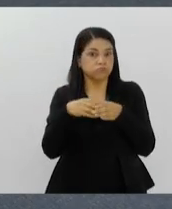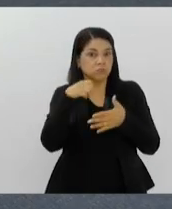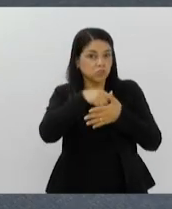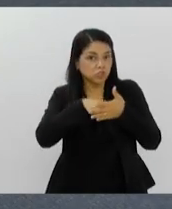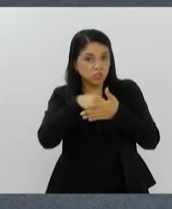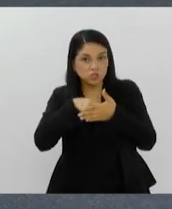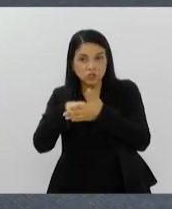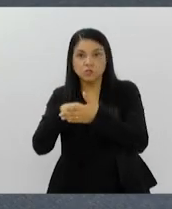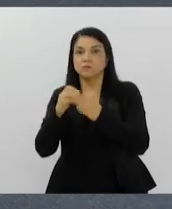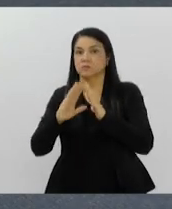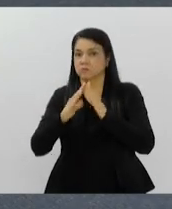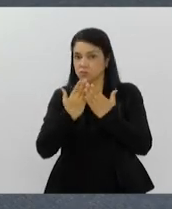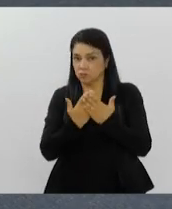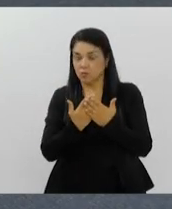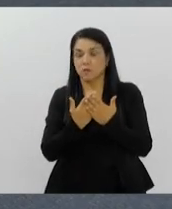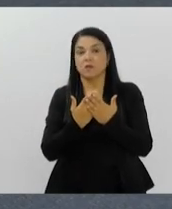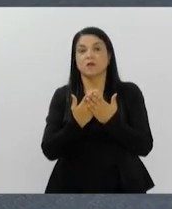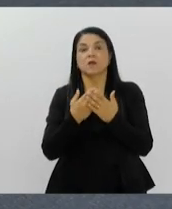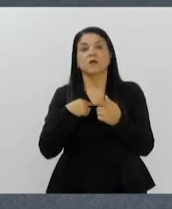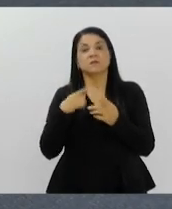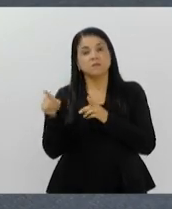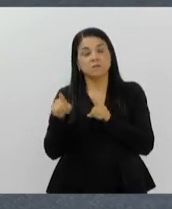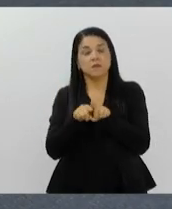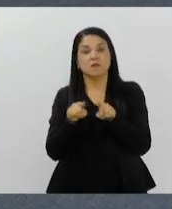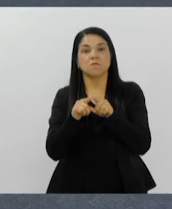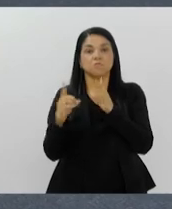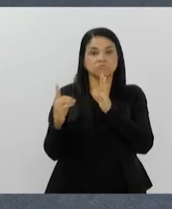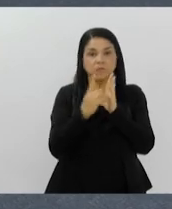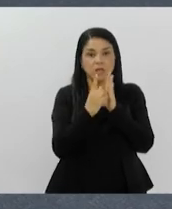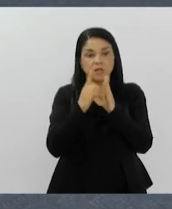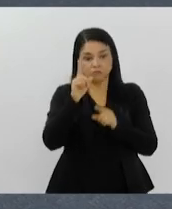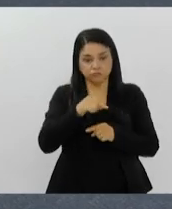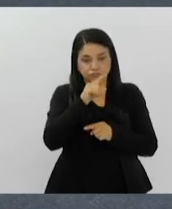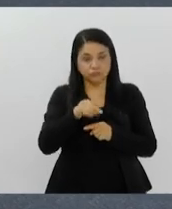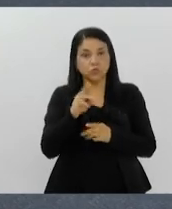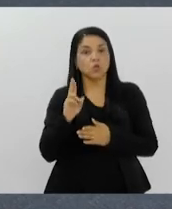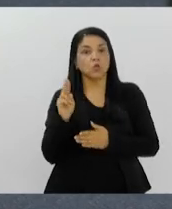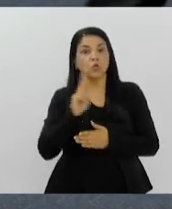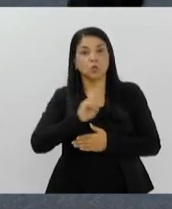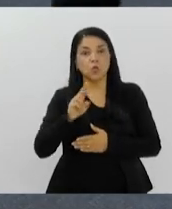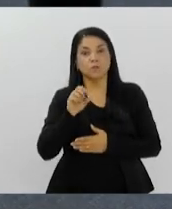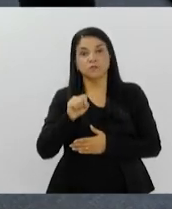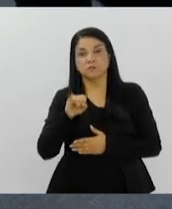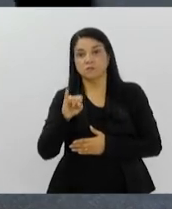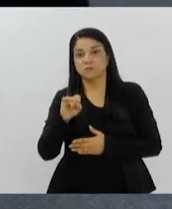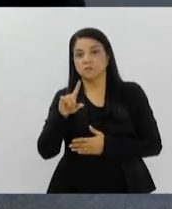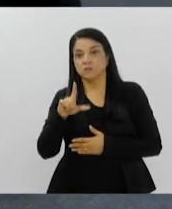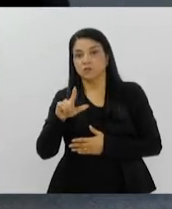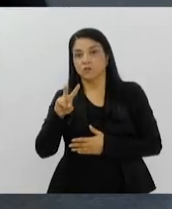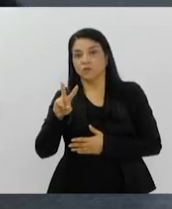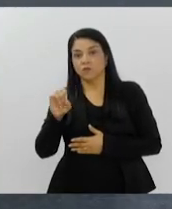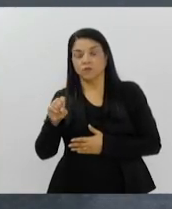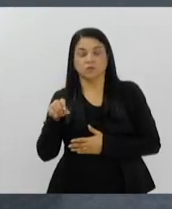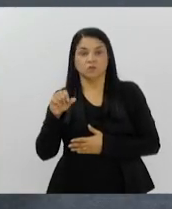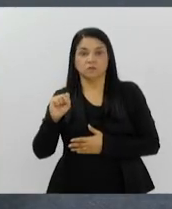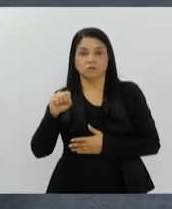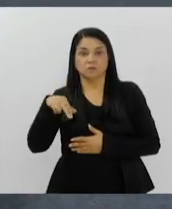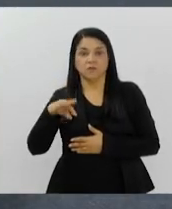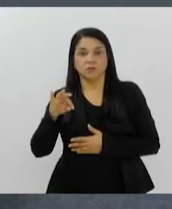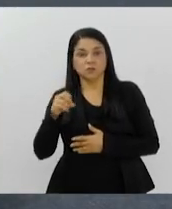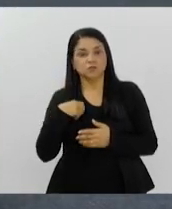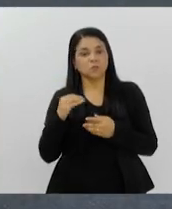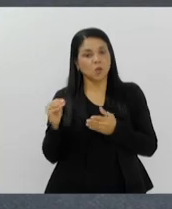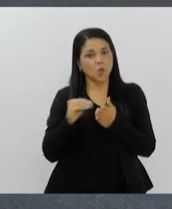projeto de decreto legislativo para assustar o decreto que botou o nome do Silvio Santos. coloquem algum equipamento novo, coloquem